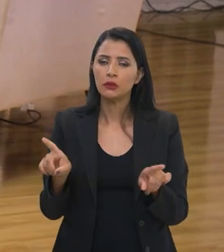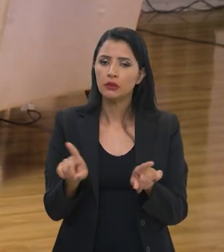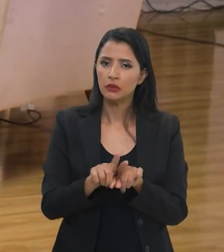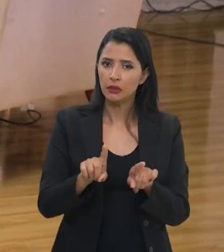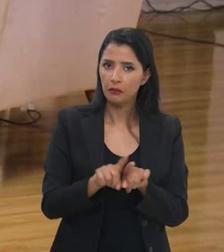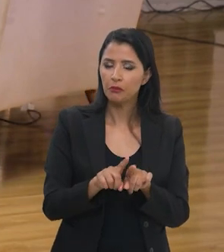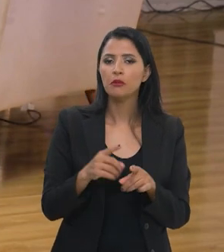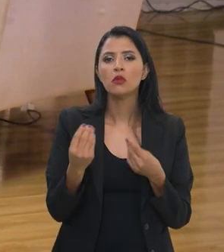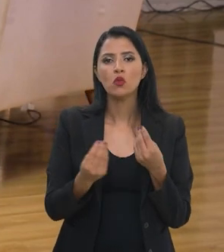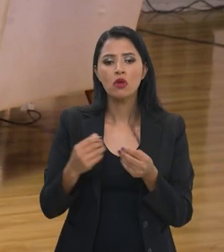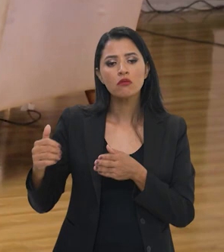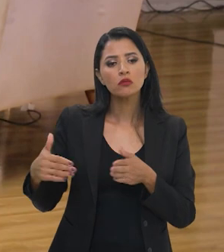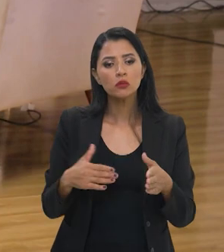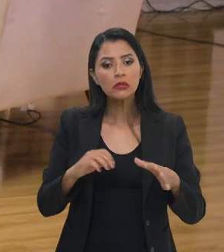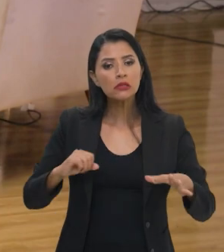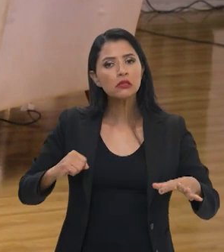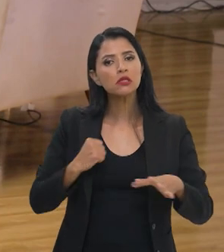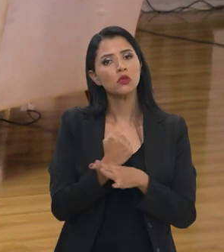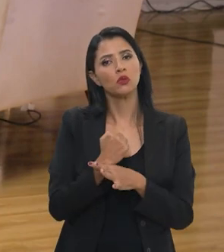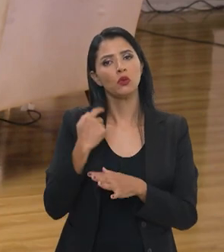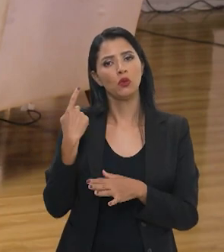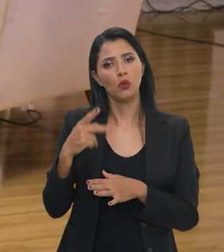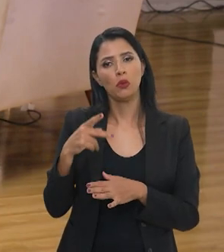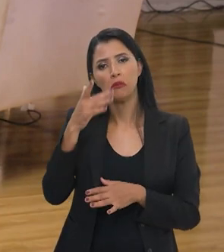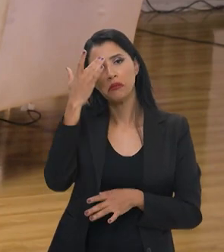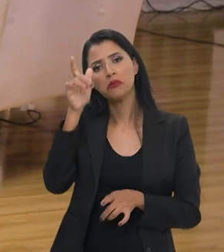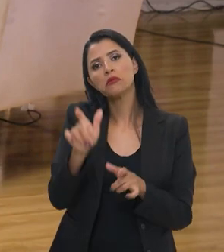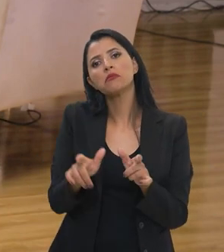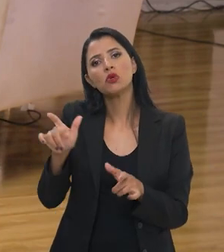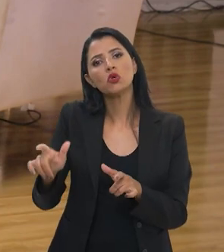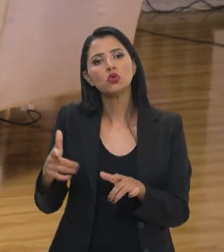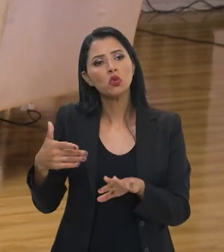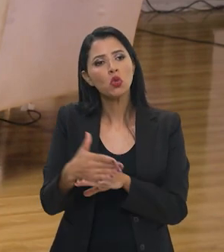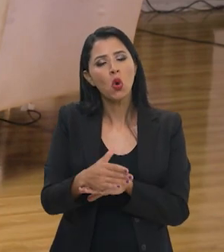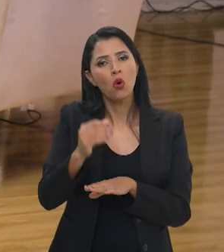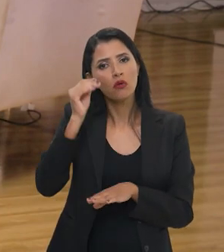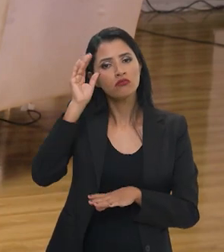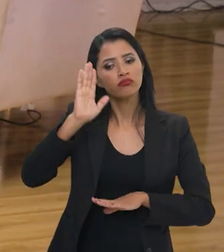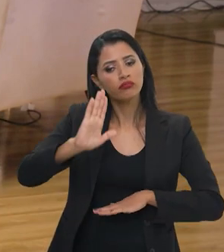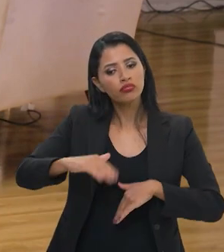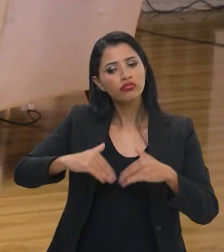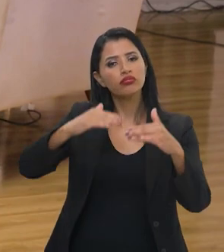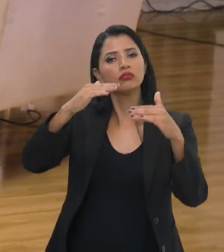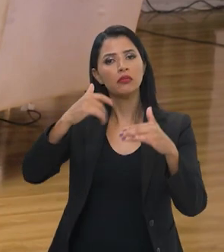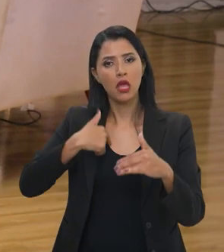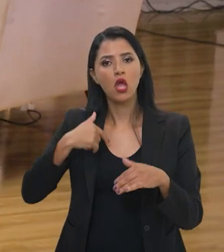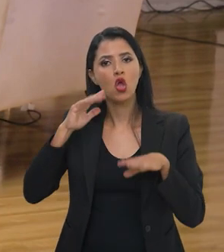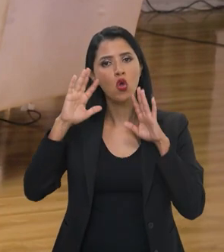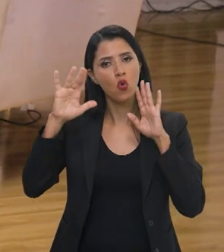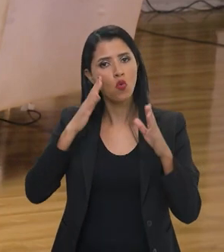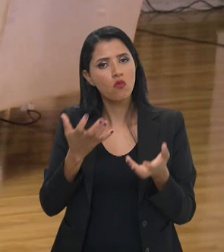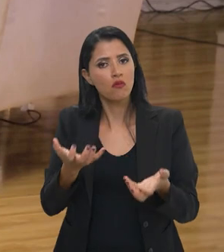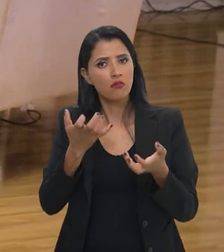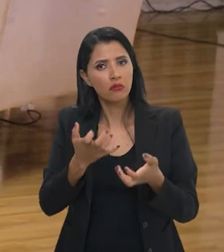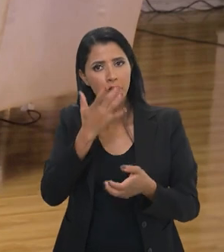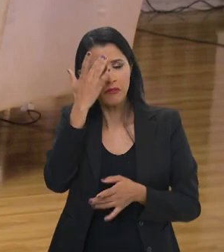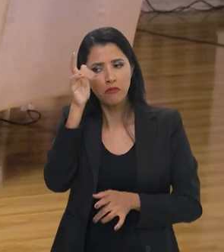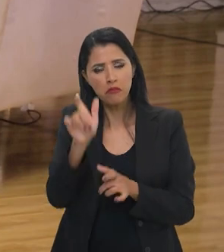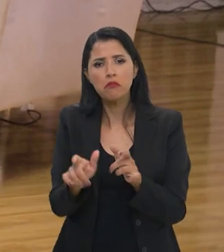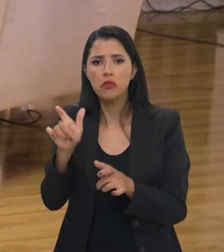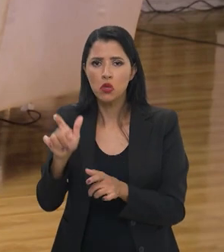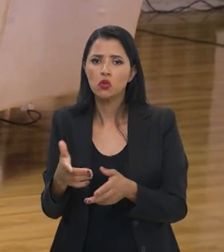mas aí um caminho seguro para essa as pessoas crescerem Eu sonho com